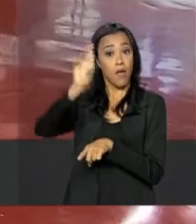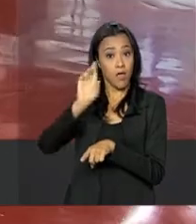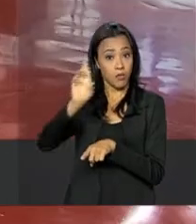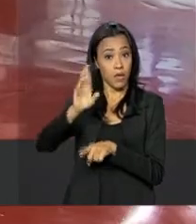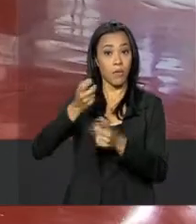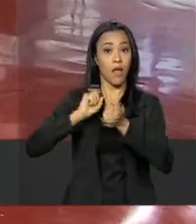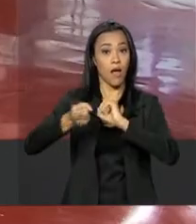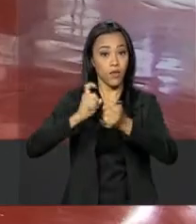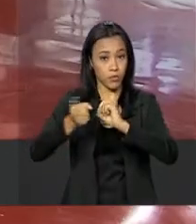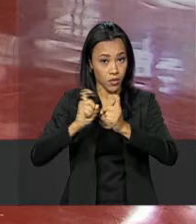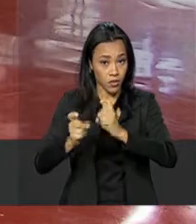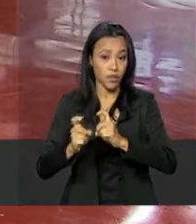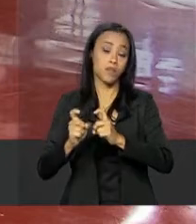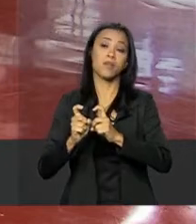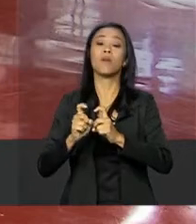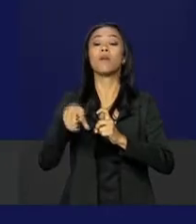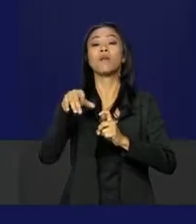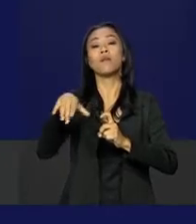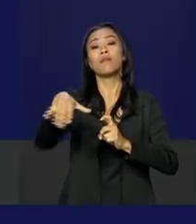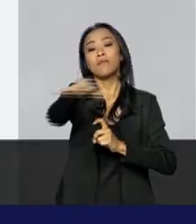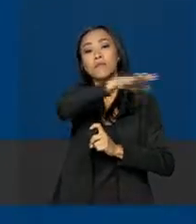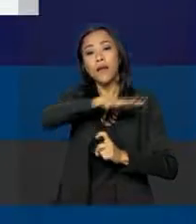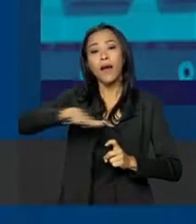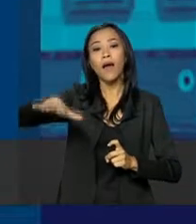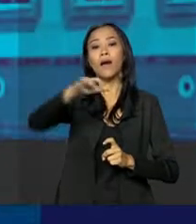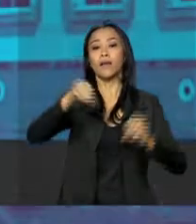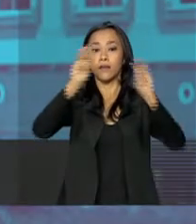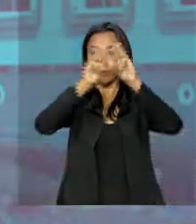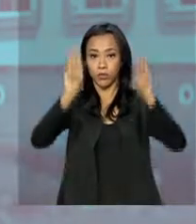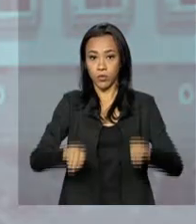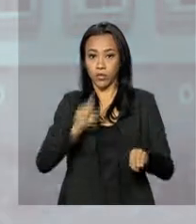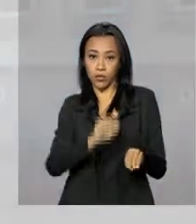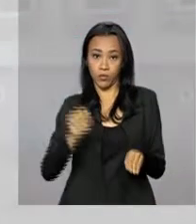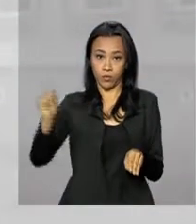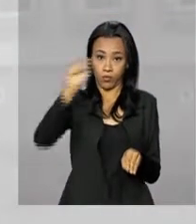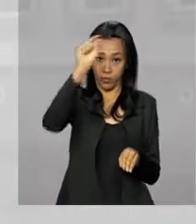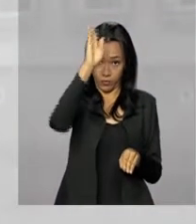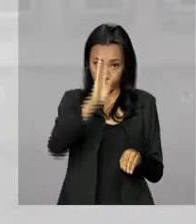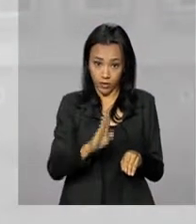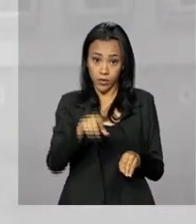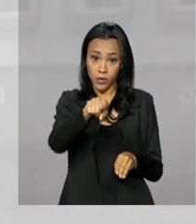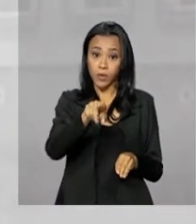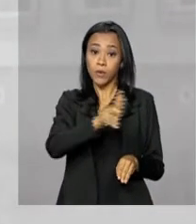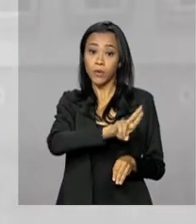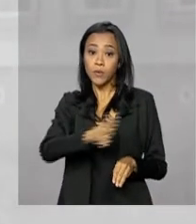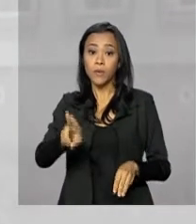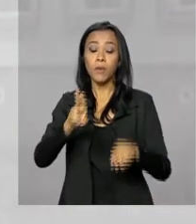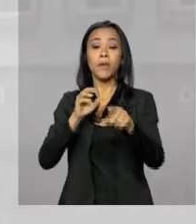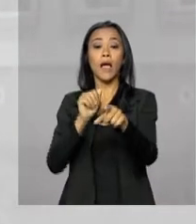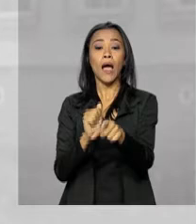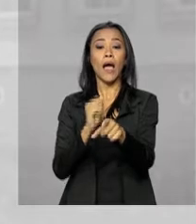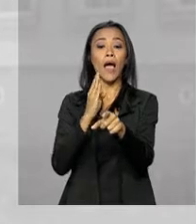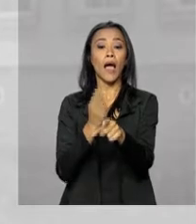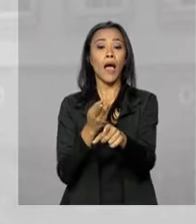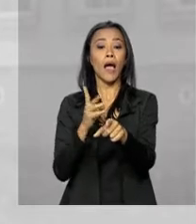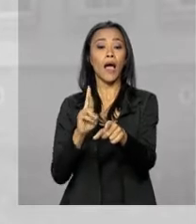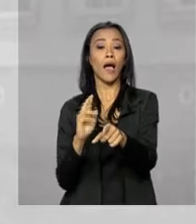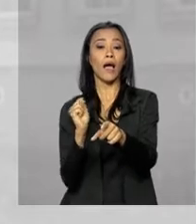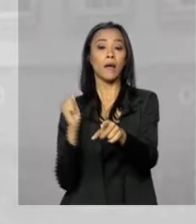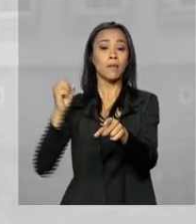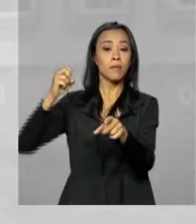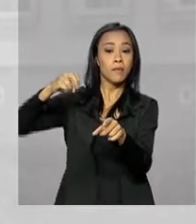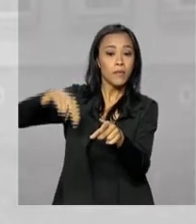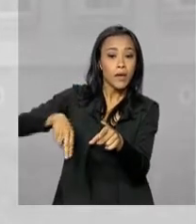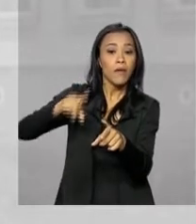de instituições na área a agência brasileira de museus a branco vai cuidar de 27 museus federais